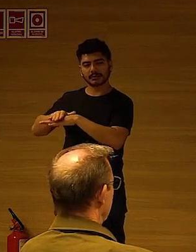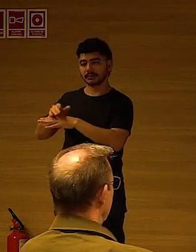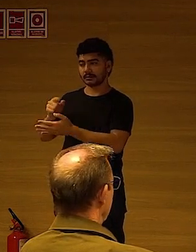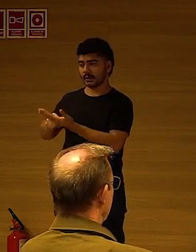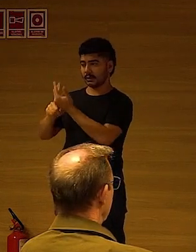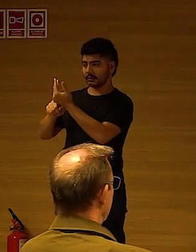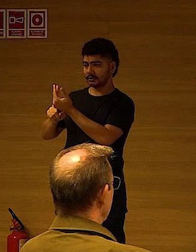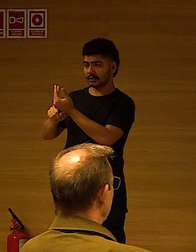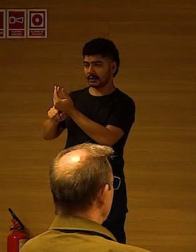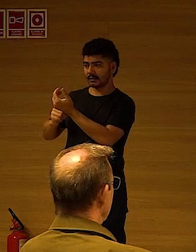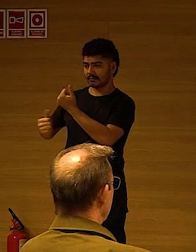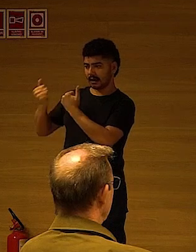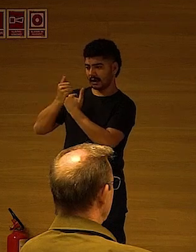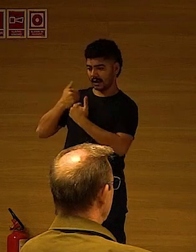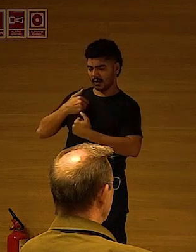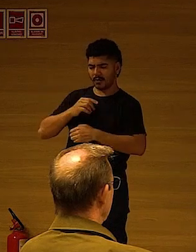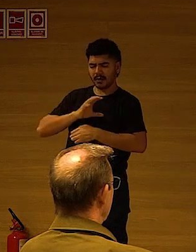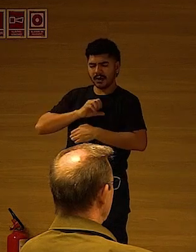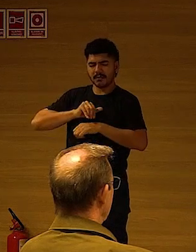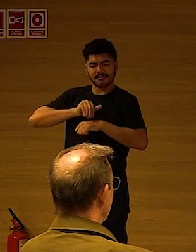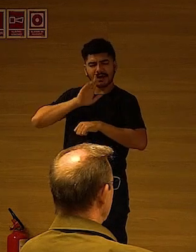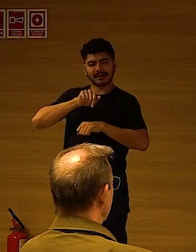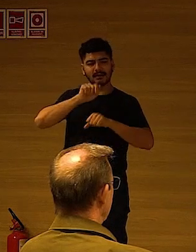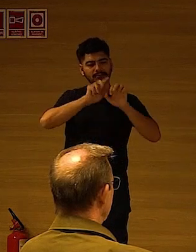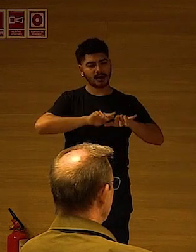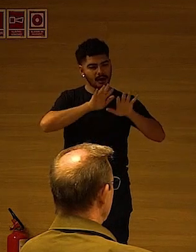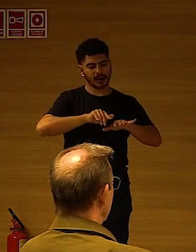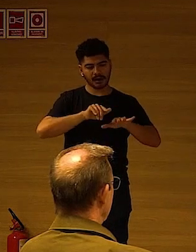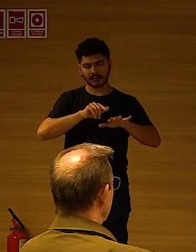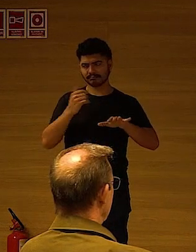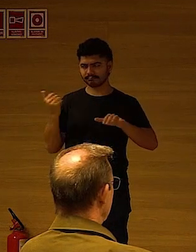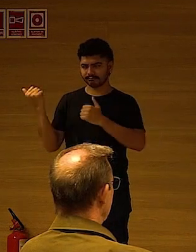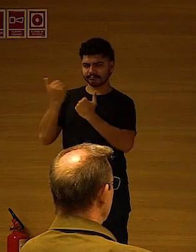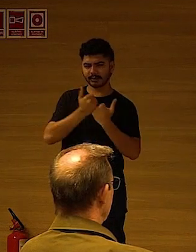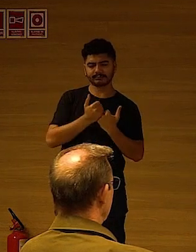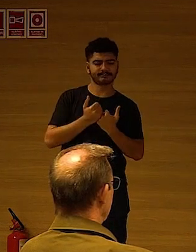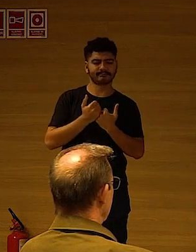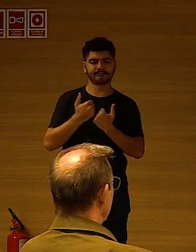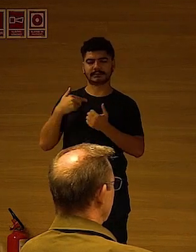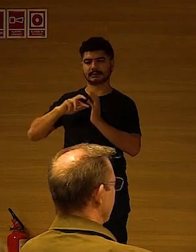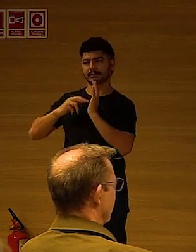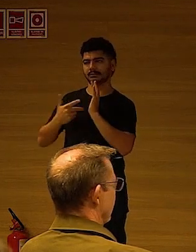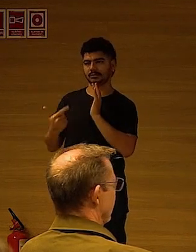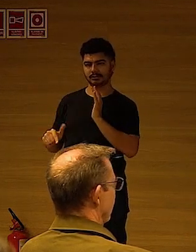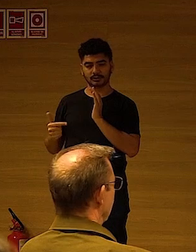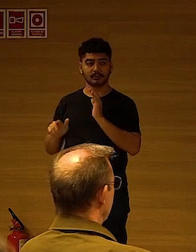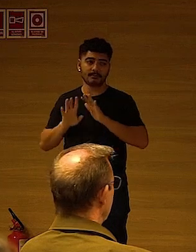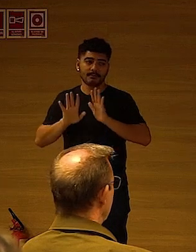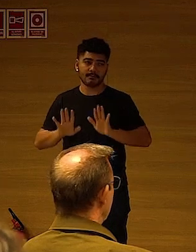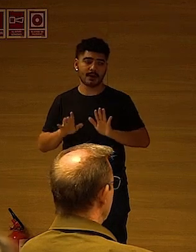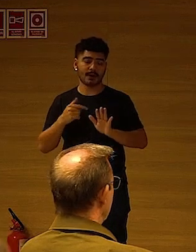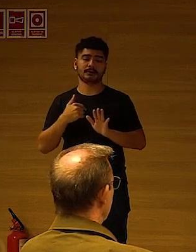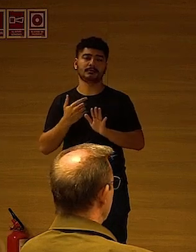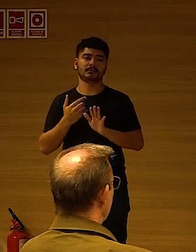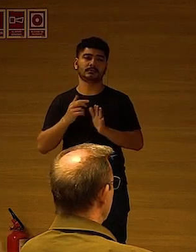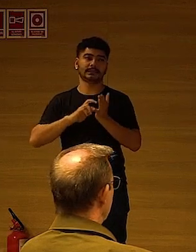escrever. Então, para mim, isso não faz sentido, mas não quer dizer que eu não ache que pessoas